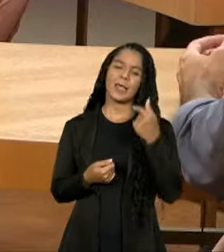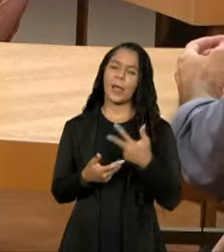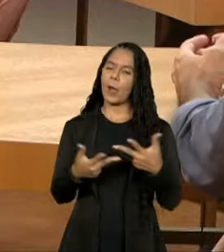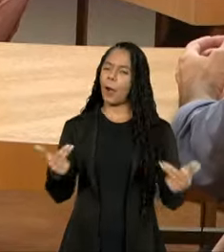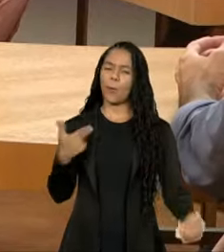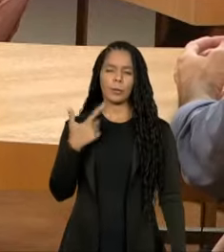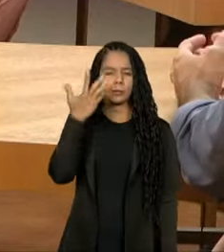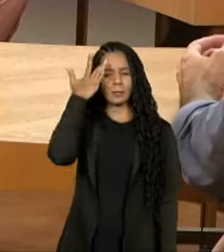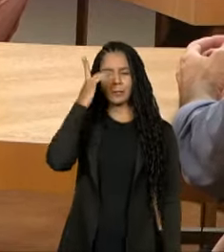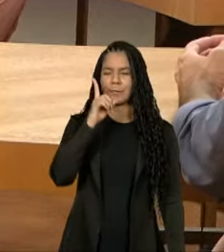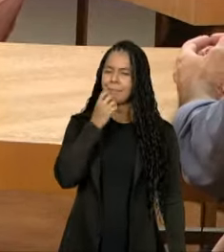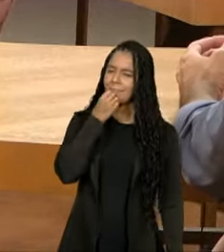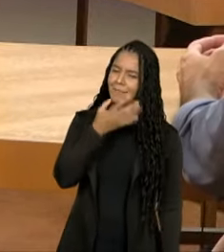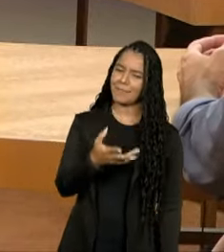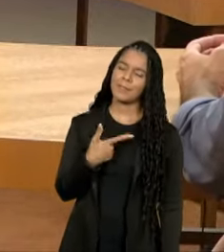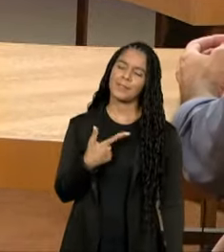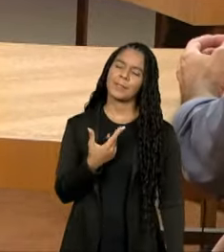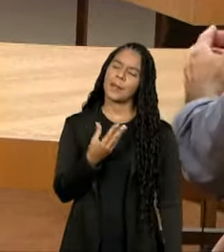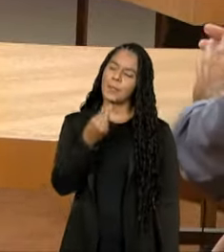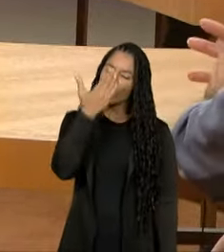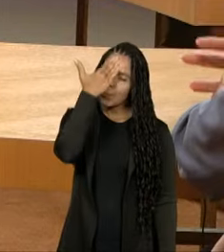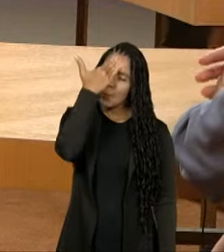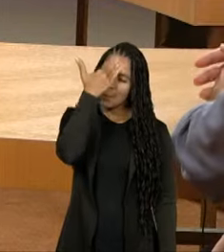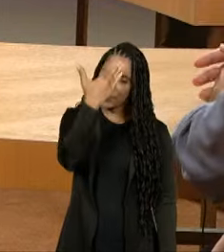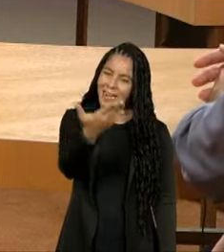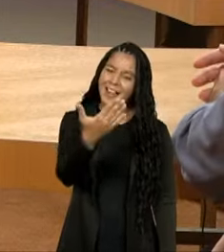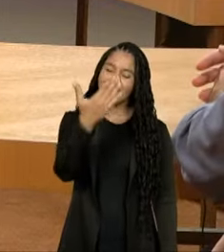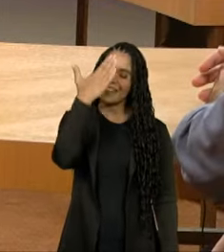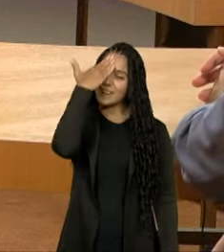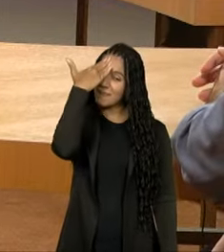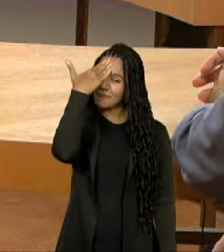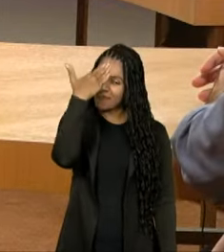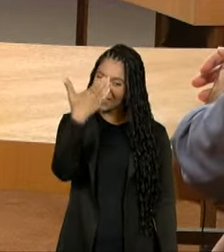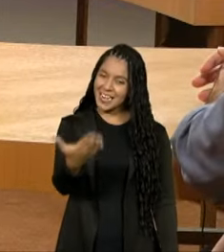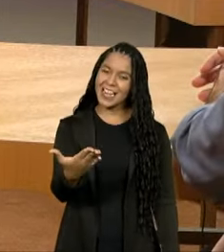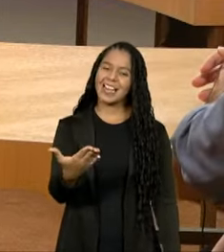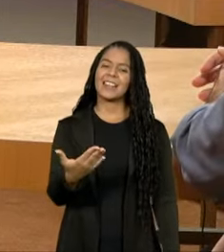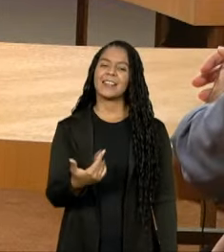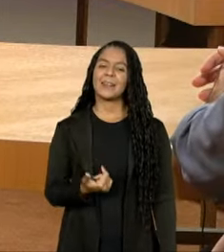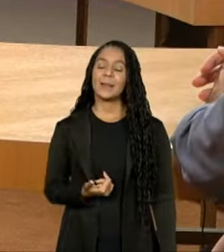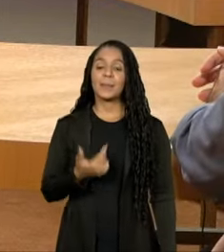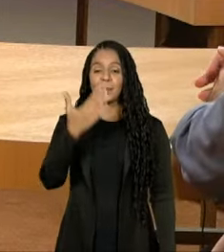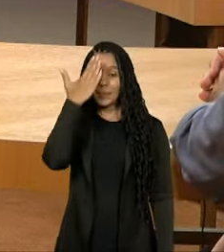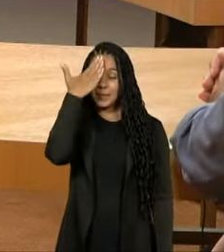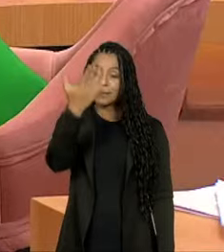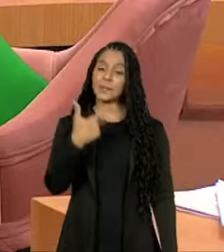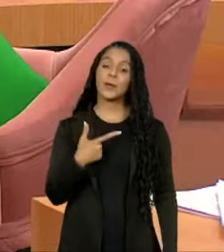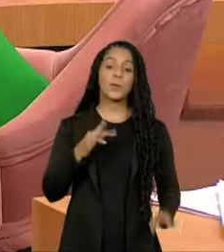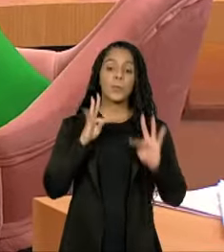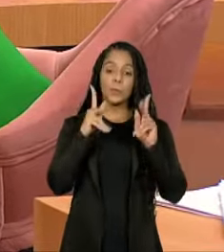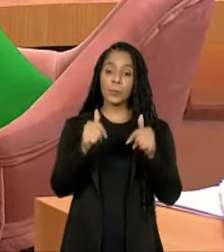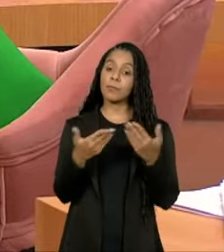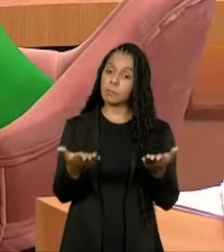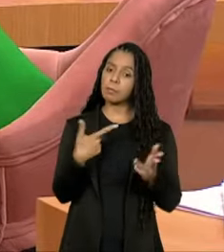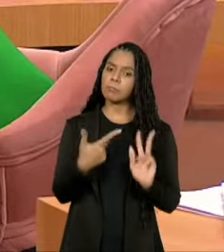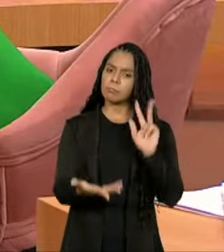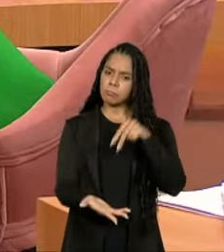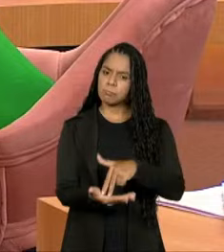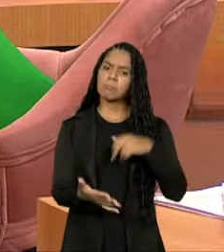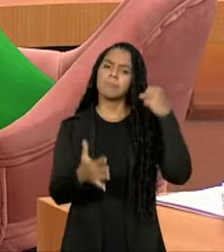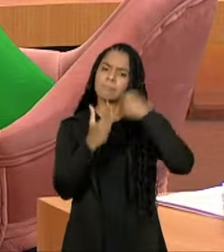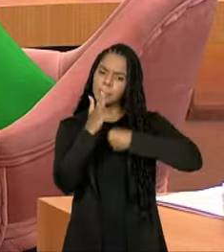acho nada, entendeu, querido? Não, muito obrigada. Obrigada mesmo. Não obrigado só por ter por vindo, tudo. Mas pela luta,